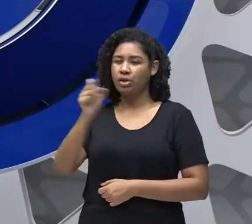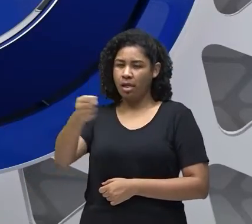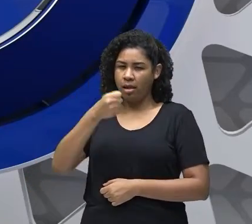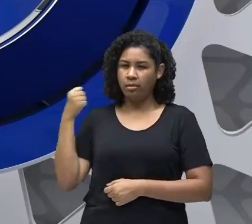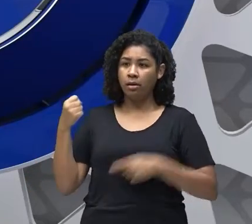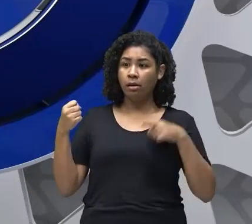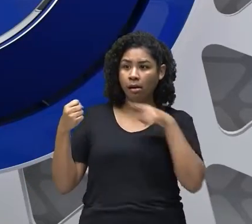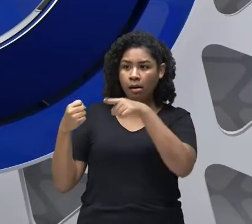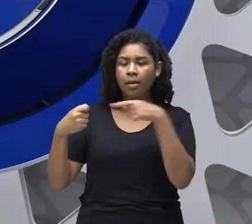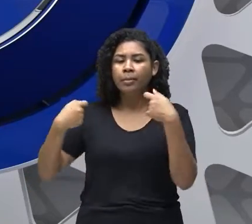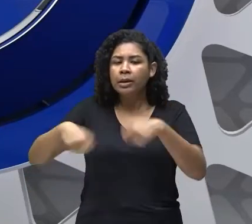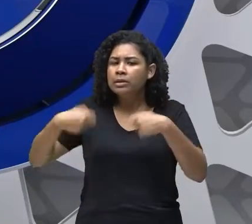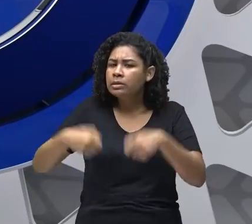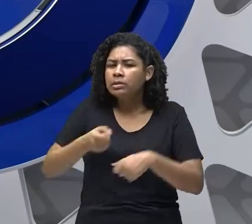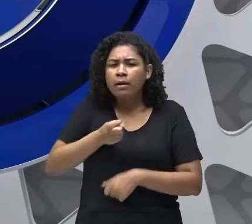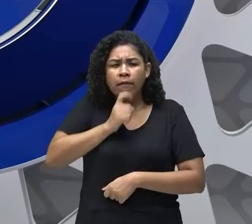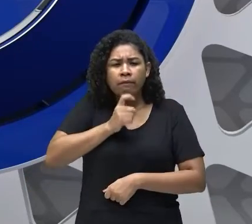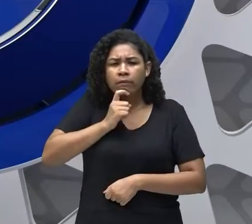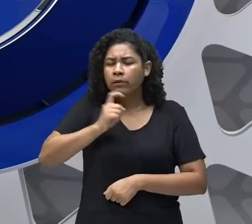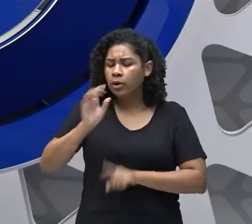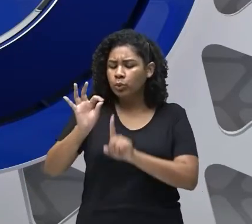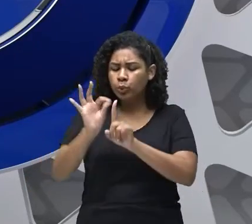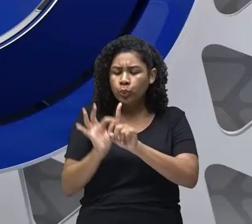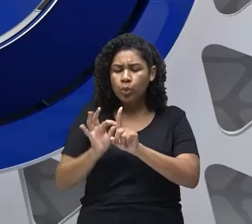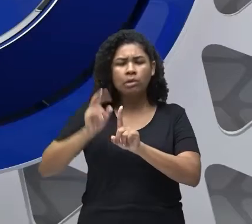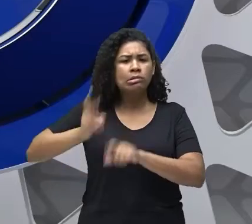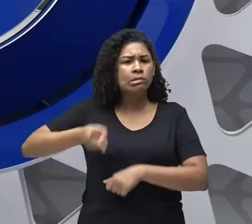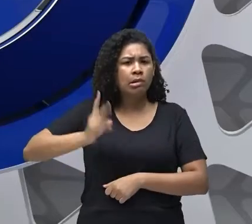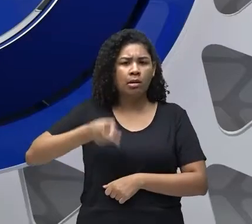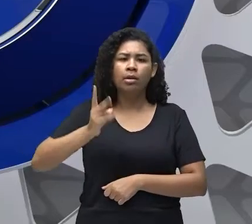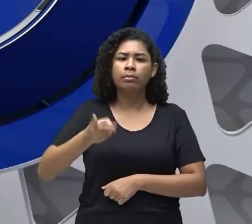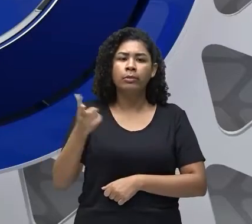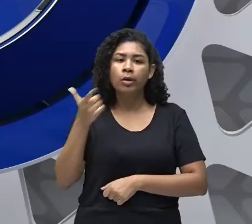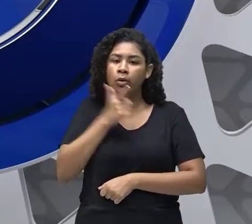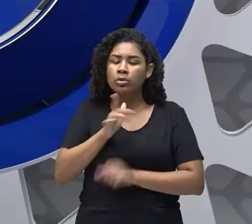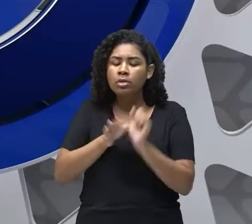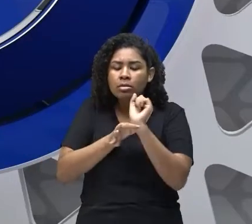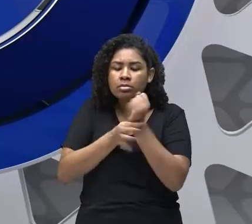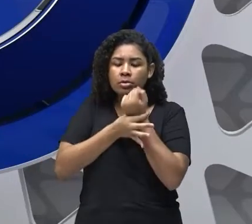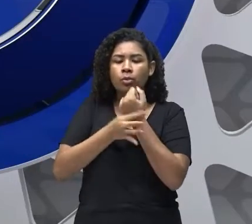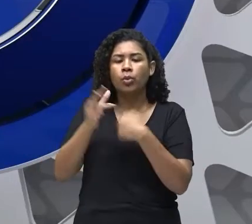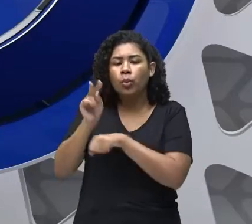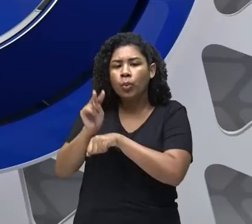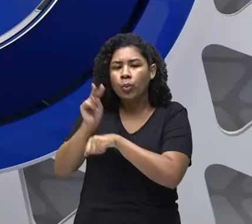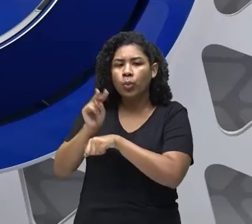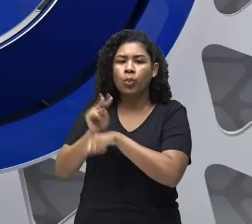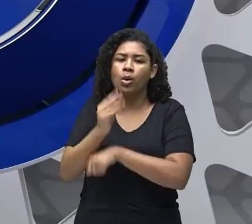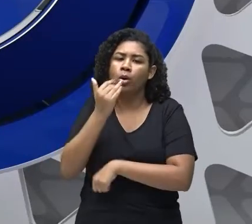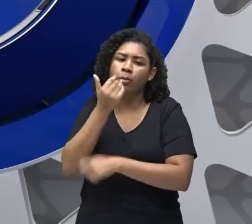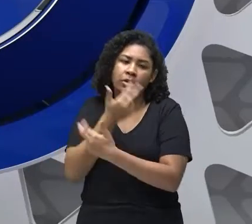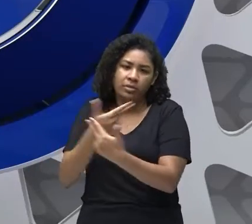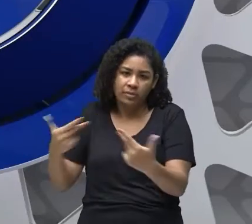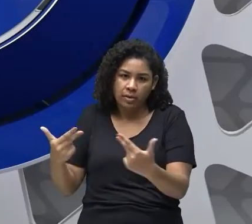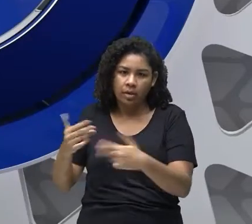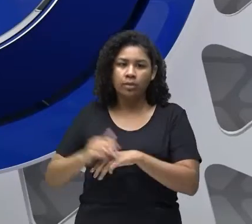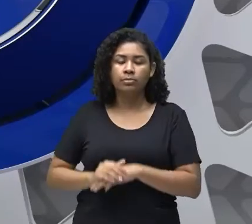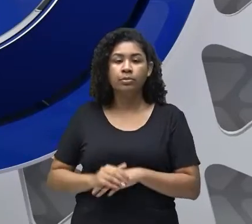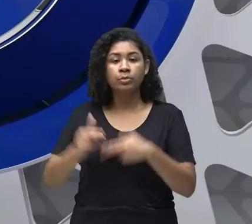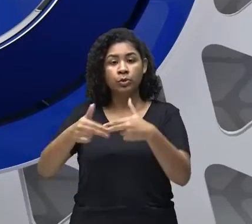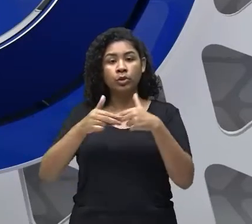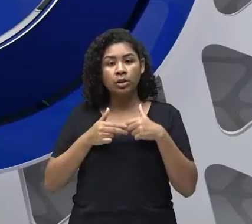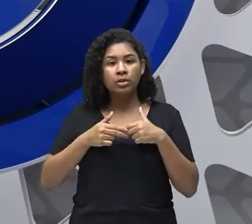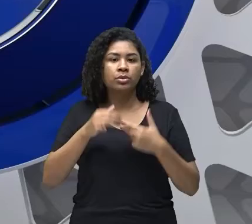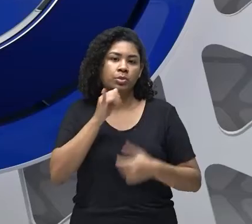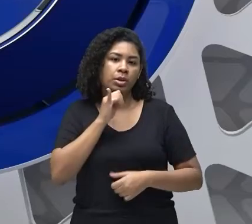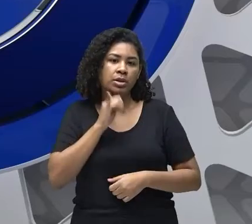um ambiente refrigerado para conservar os alimentos. E aí, para que eu consiga ter esse ambiente refrigerado, eu preciso